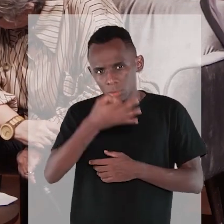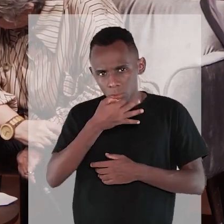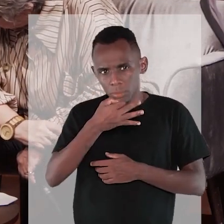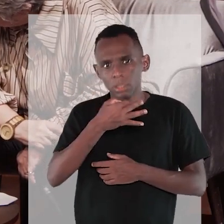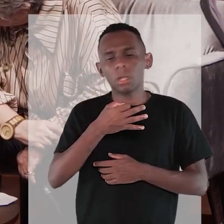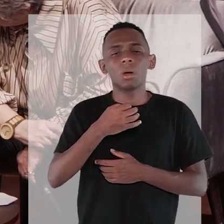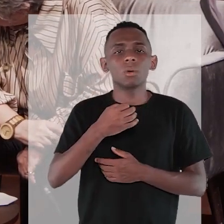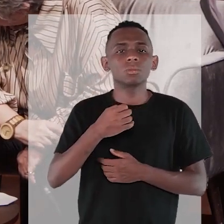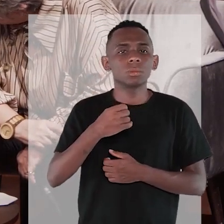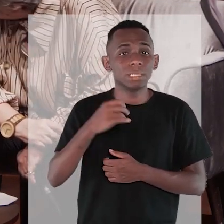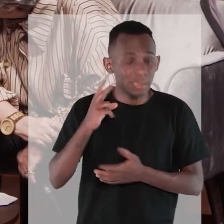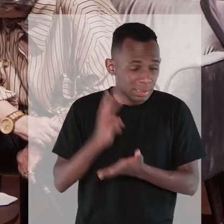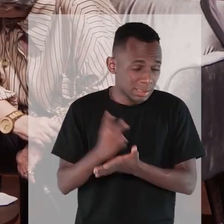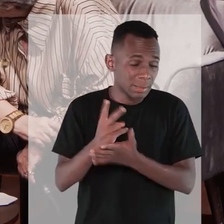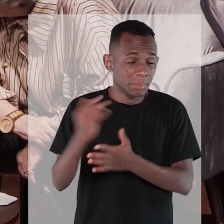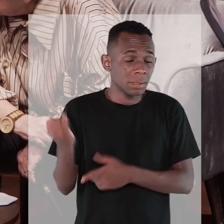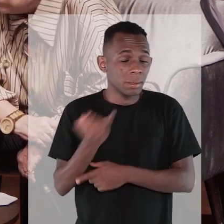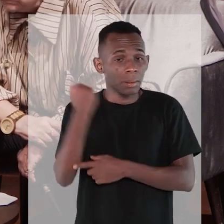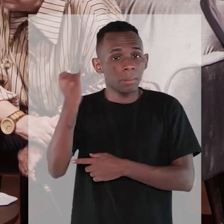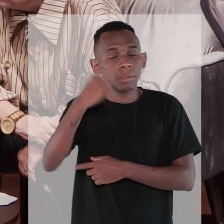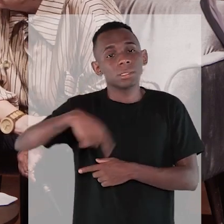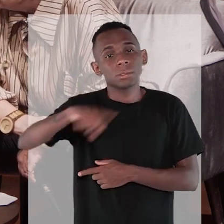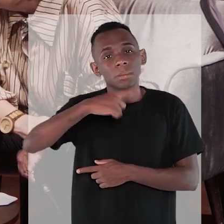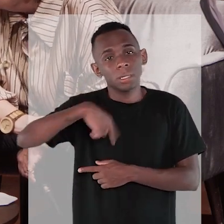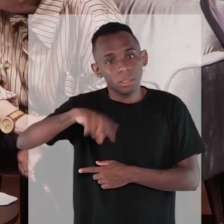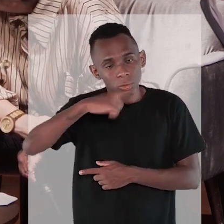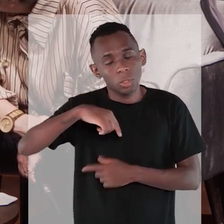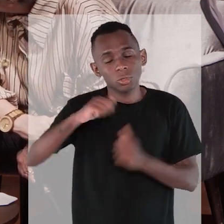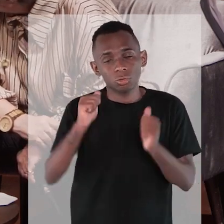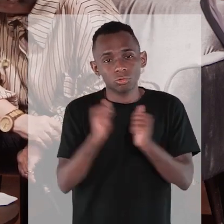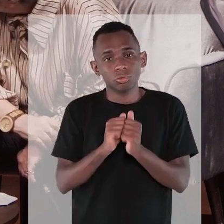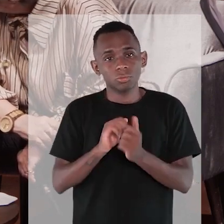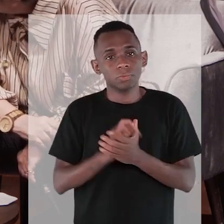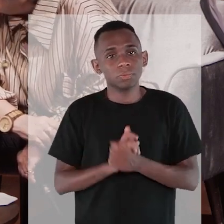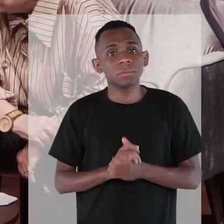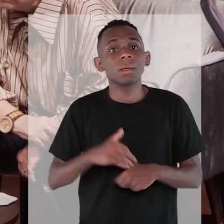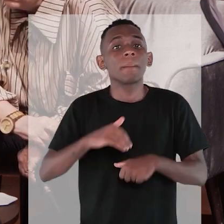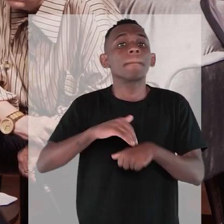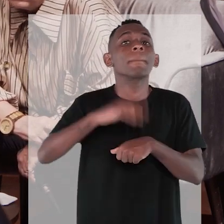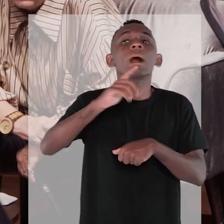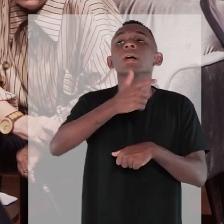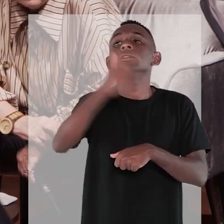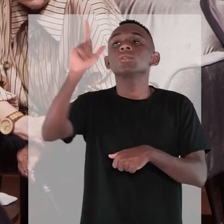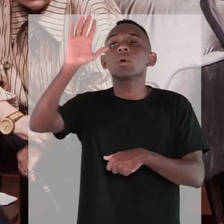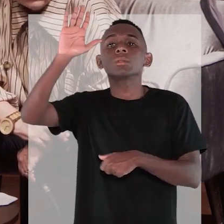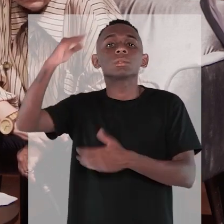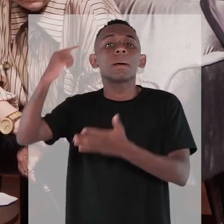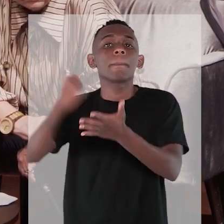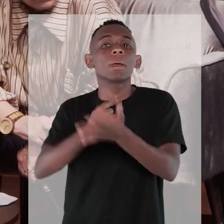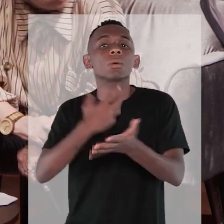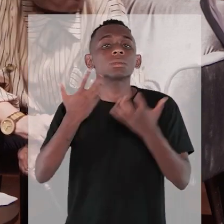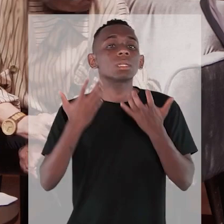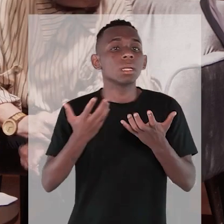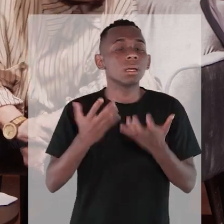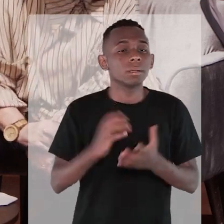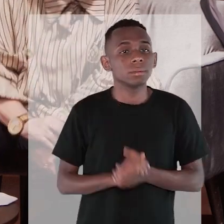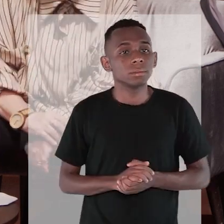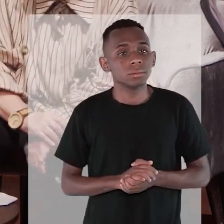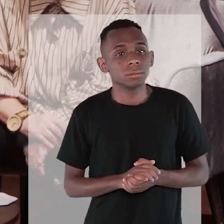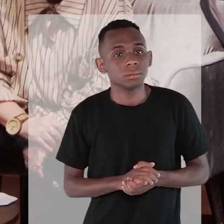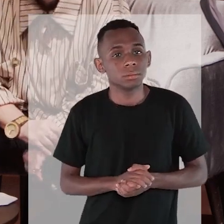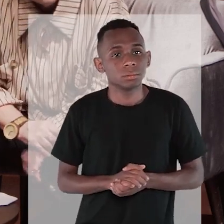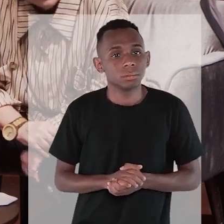é sempre importante para a gente, né, quando estamos juntos. Então, mais alguém gostaria de perguntar? Um homem